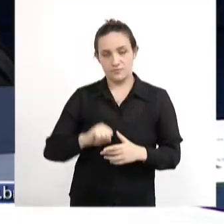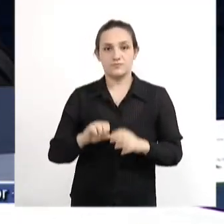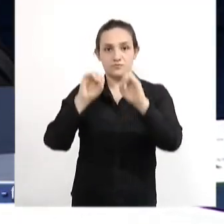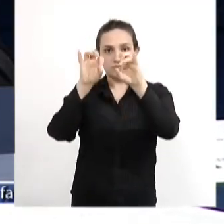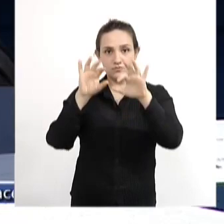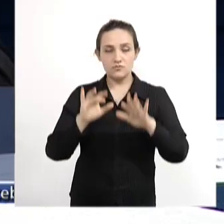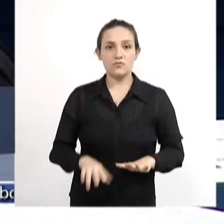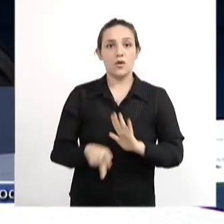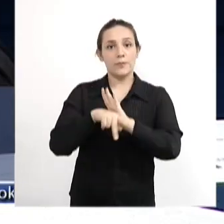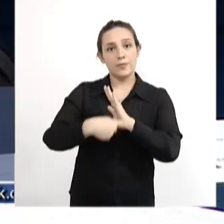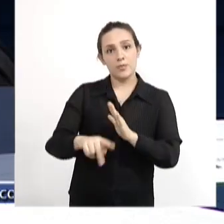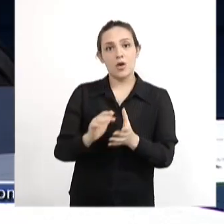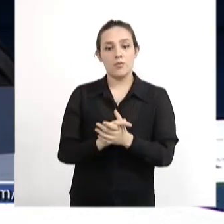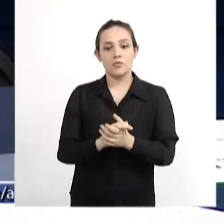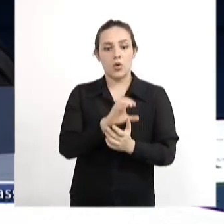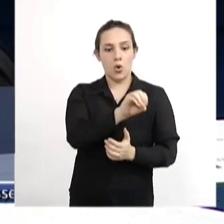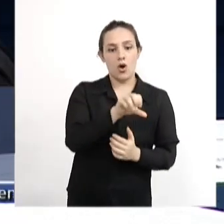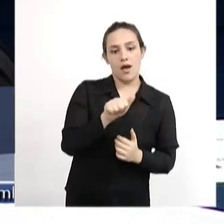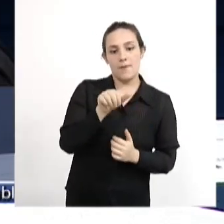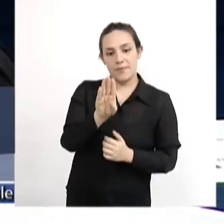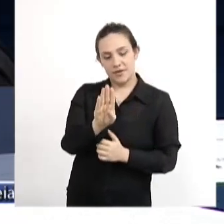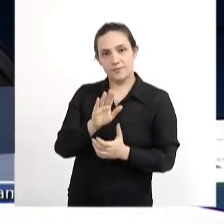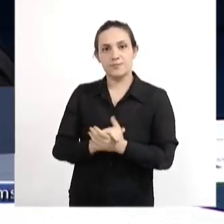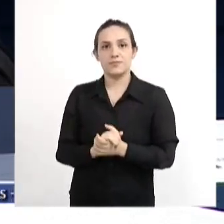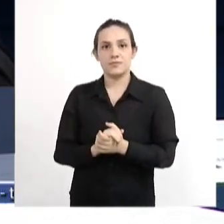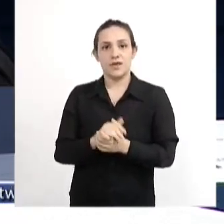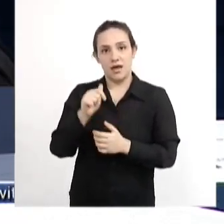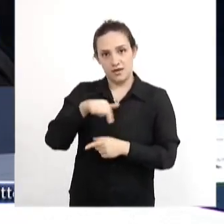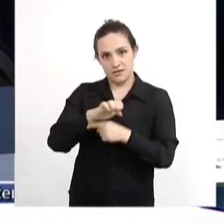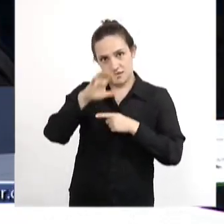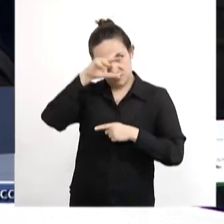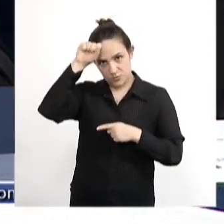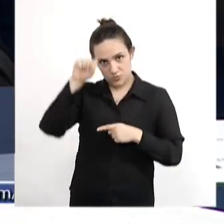Público 2020, da ordem da